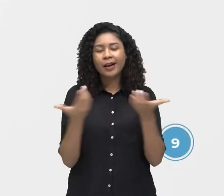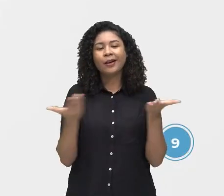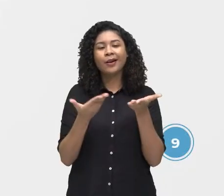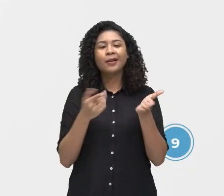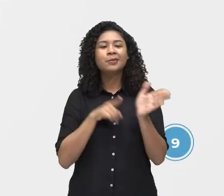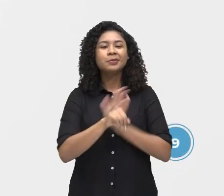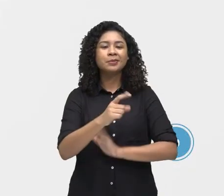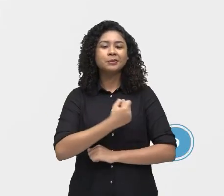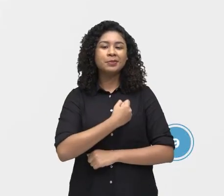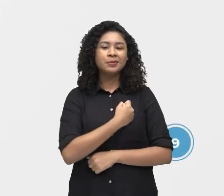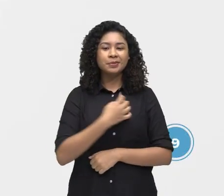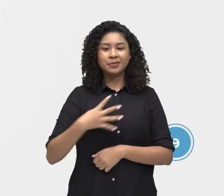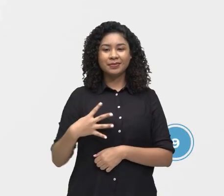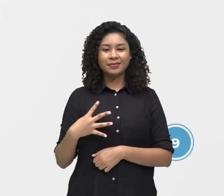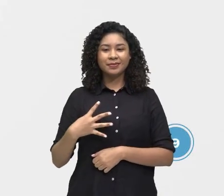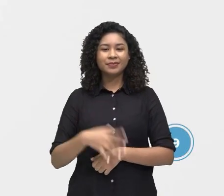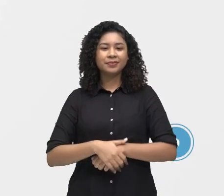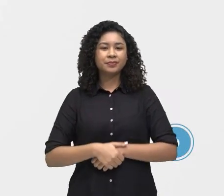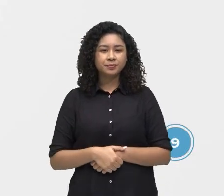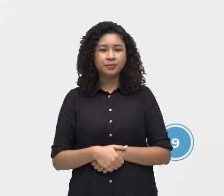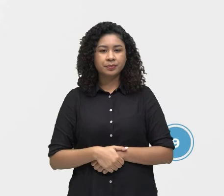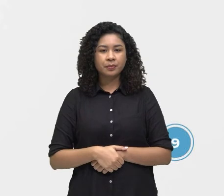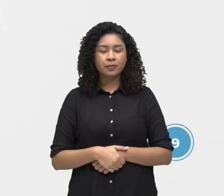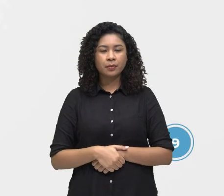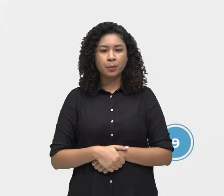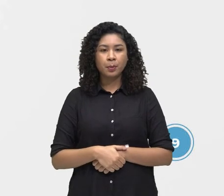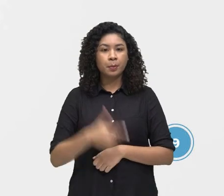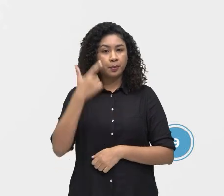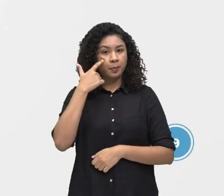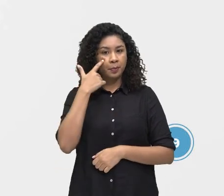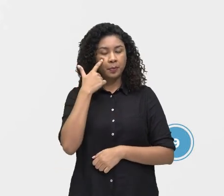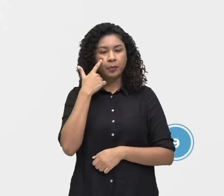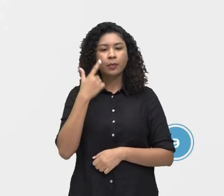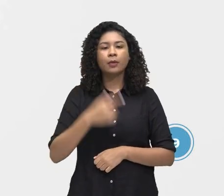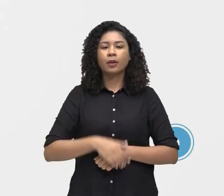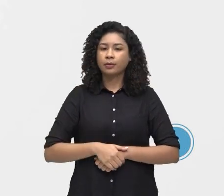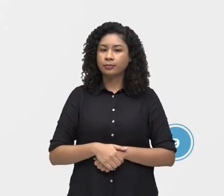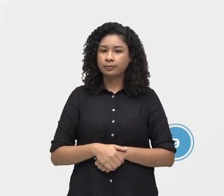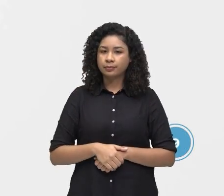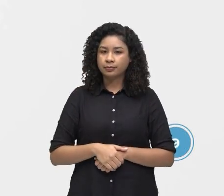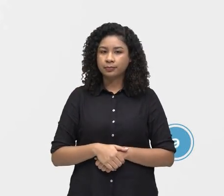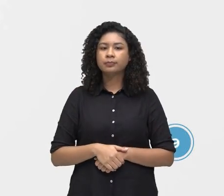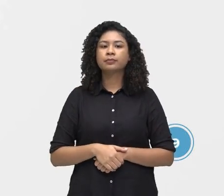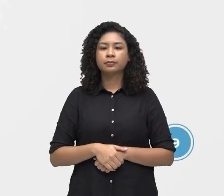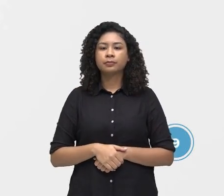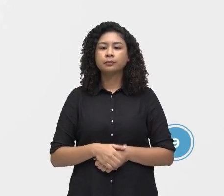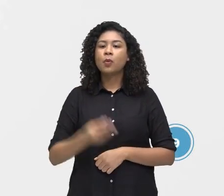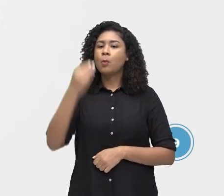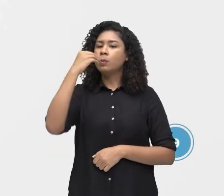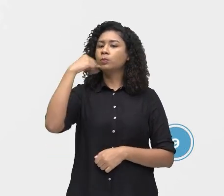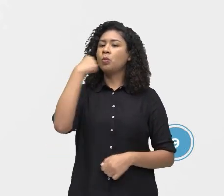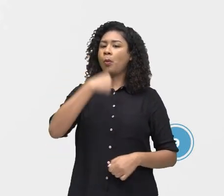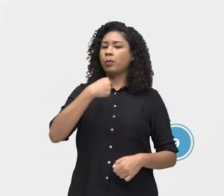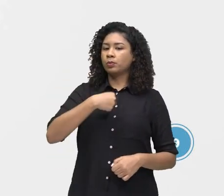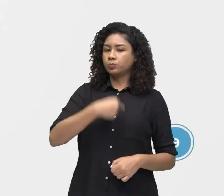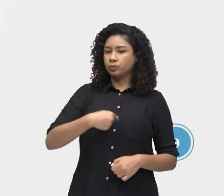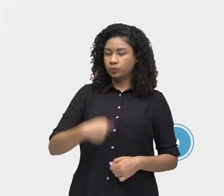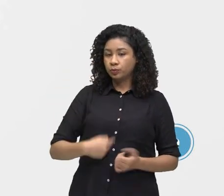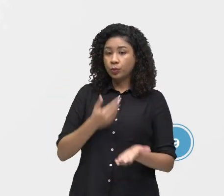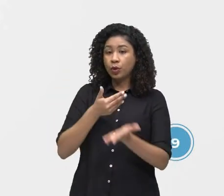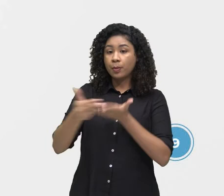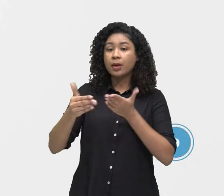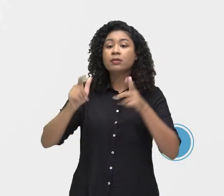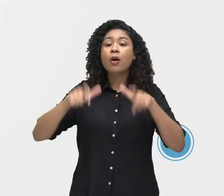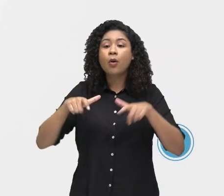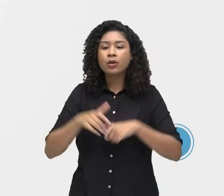4. O processo de digestão, olha aí, é que a gente acabou de falar, né? Inicia-se na boca, onde o alimento sofre